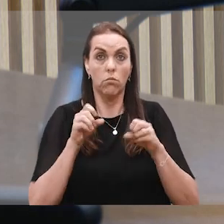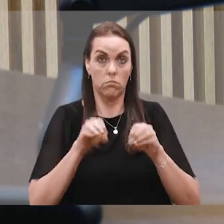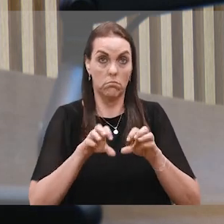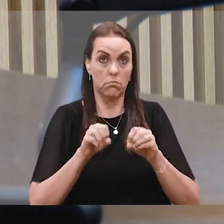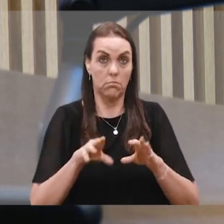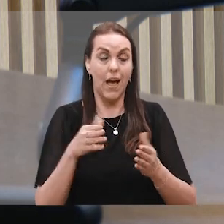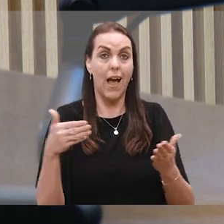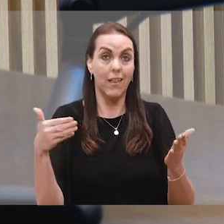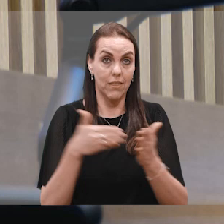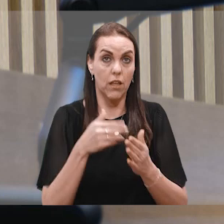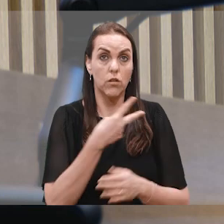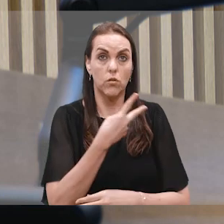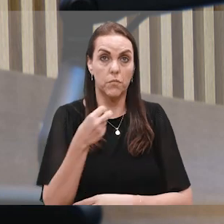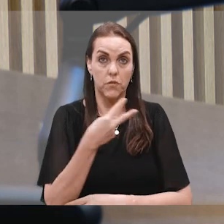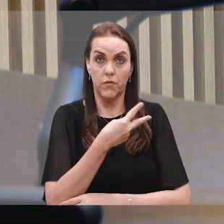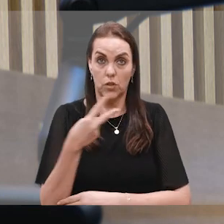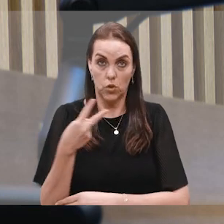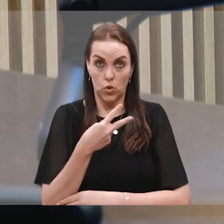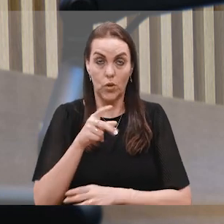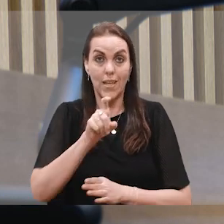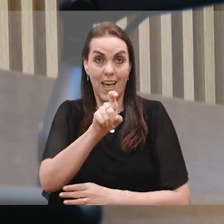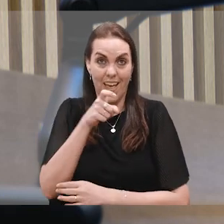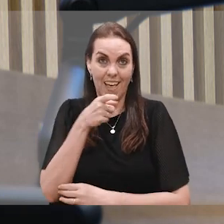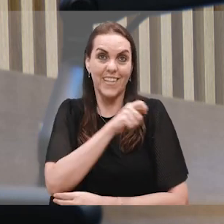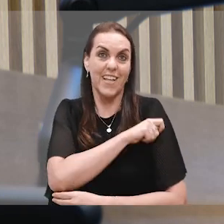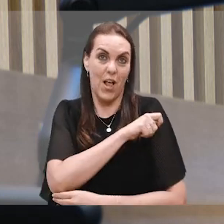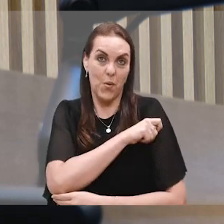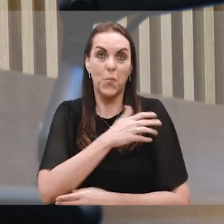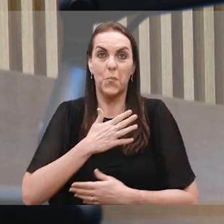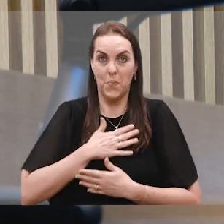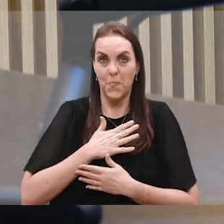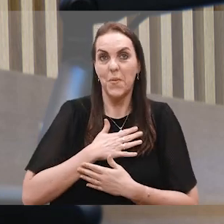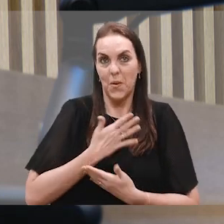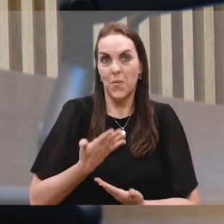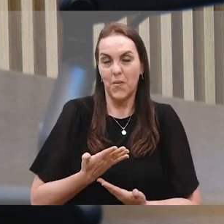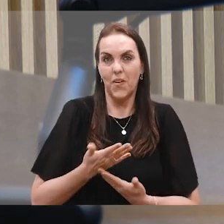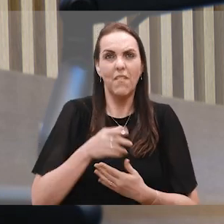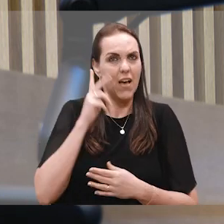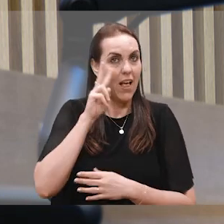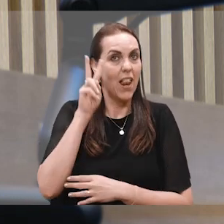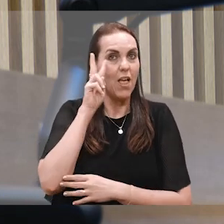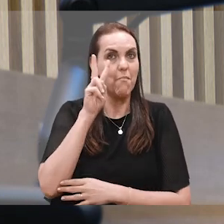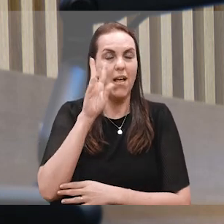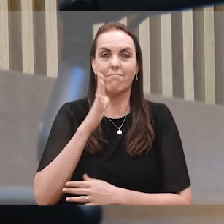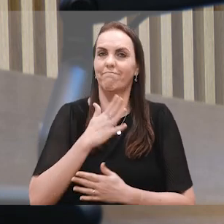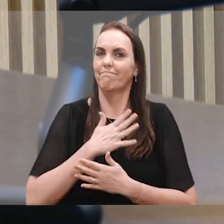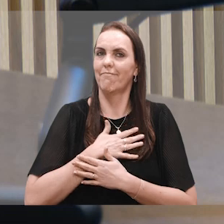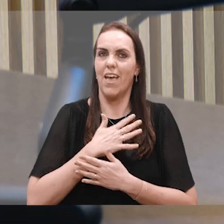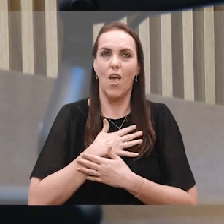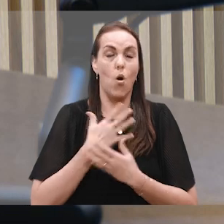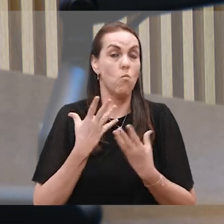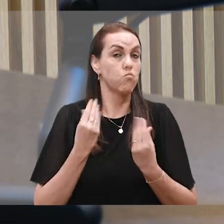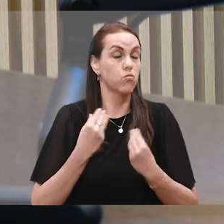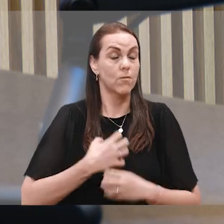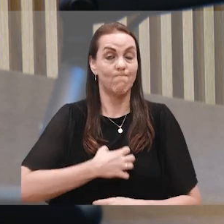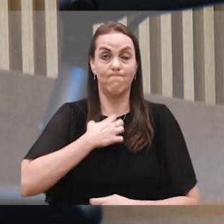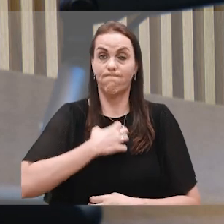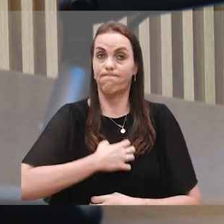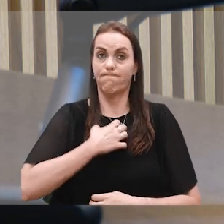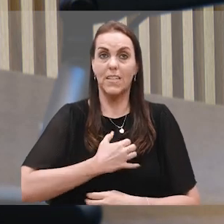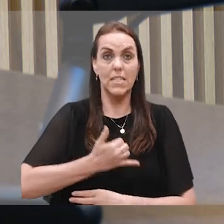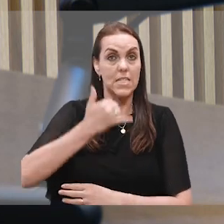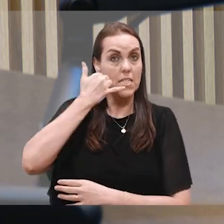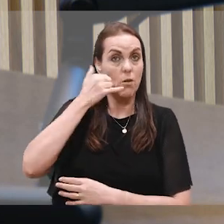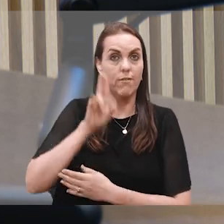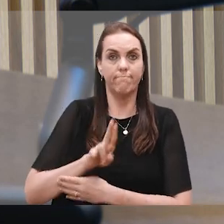até 2022. Se tem algum ex-aluno aqui meu, aluna me ouvindo, vai lembrar, eu era muito